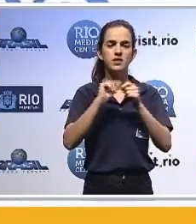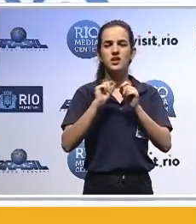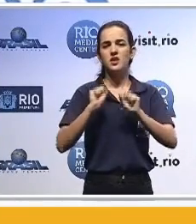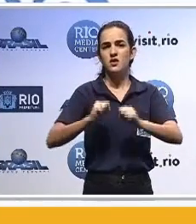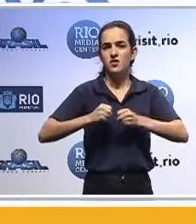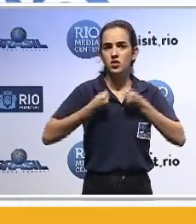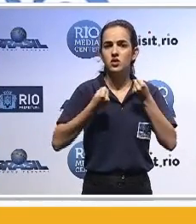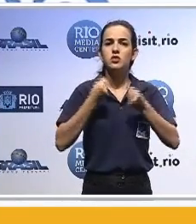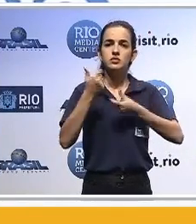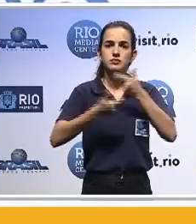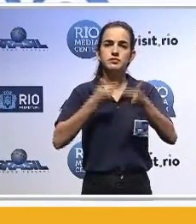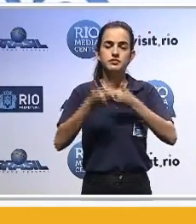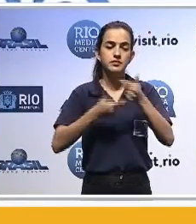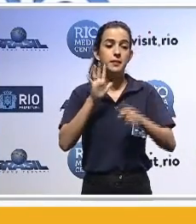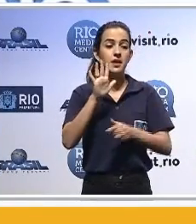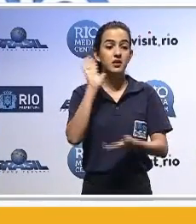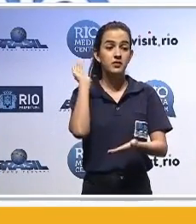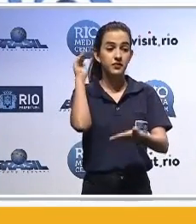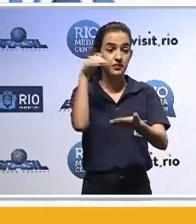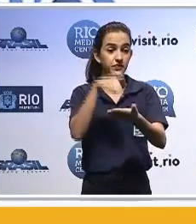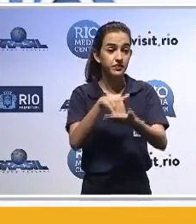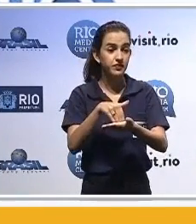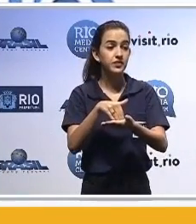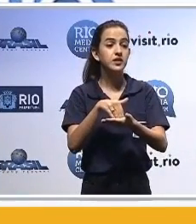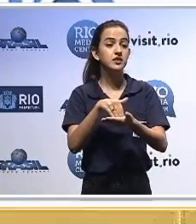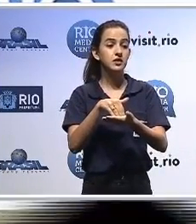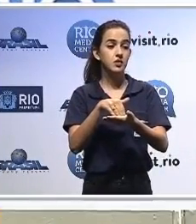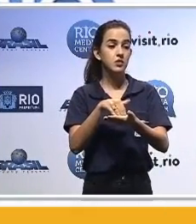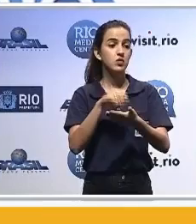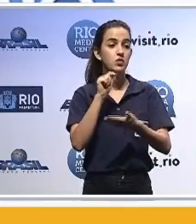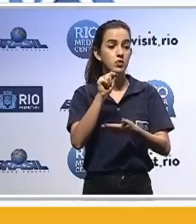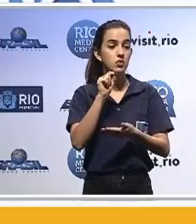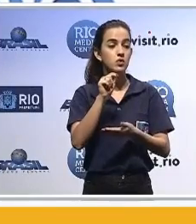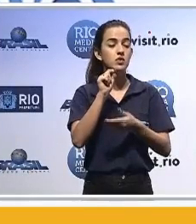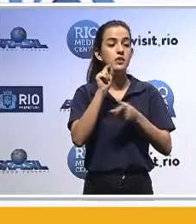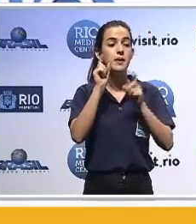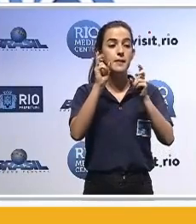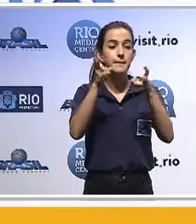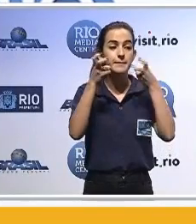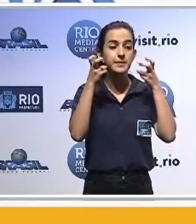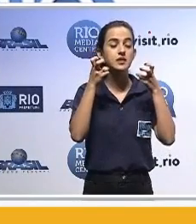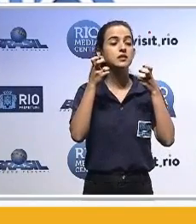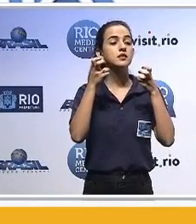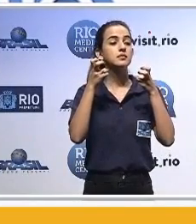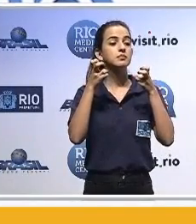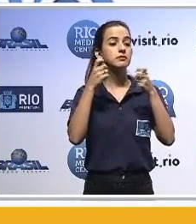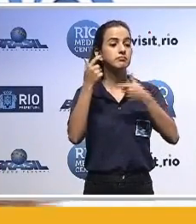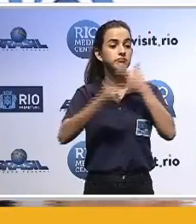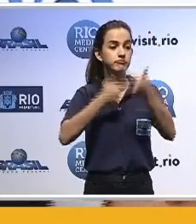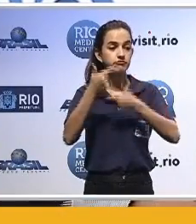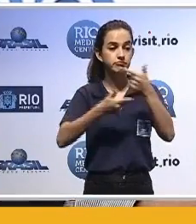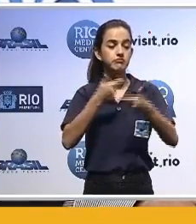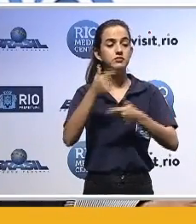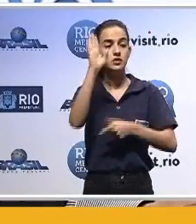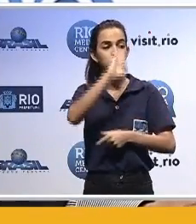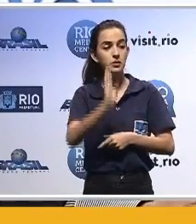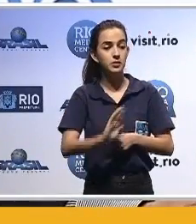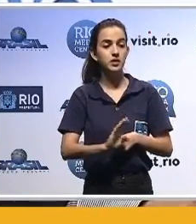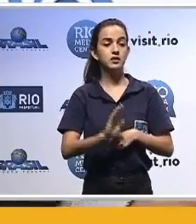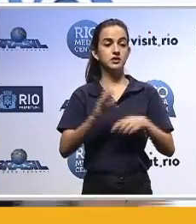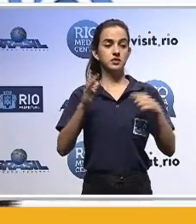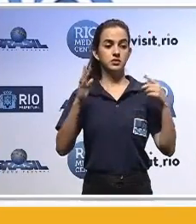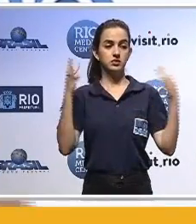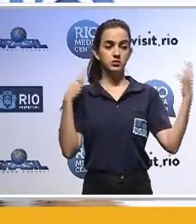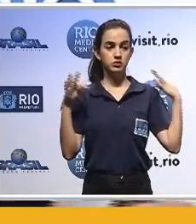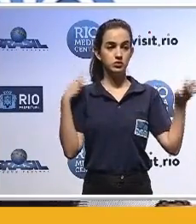Mas, no final, o legado que está para além disso é a percepção interna no Brasil da economia do turismo, e o ministro pode falar